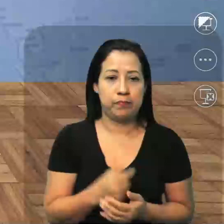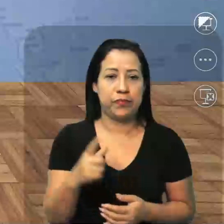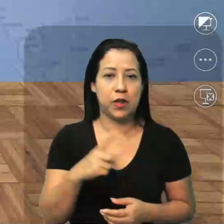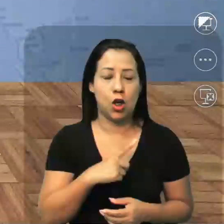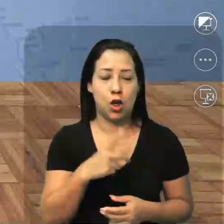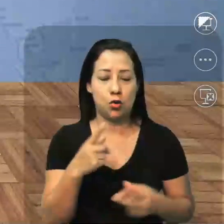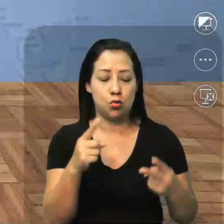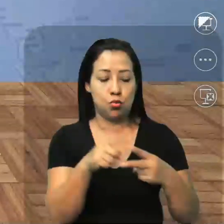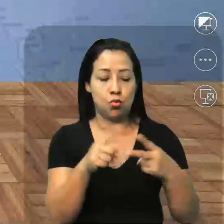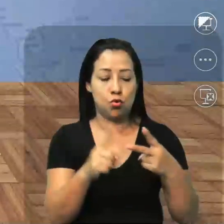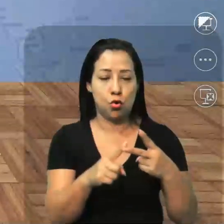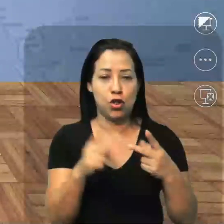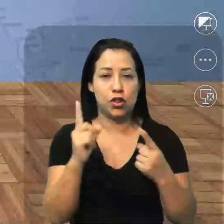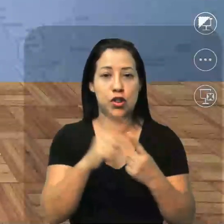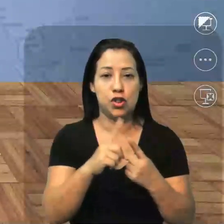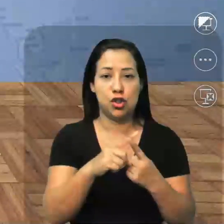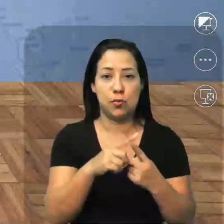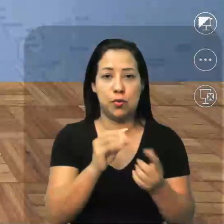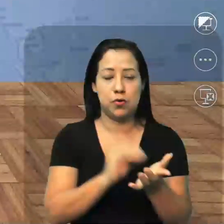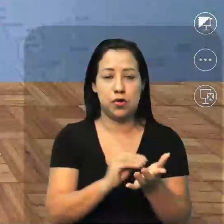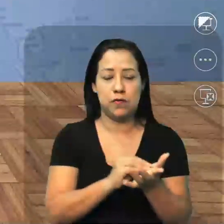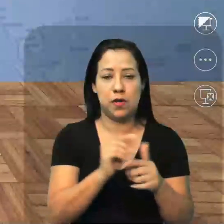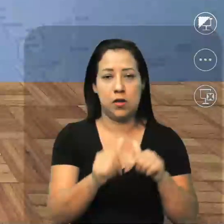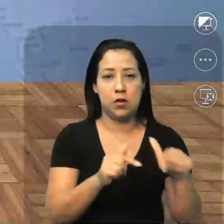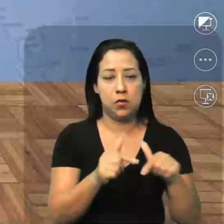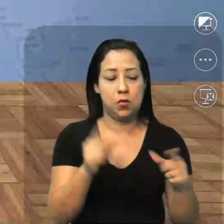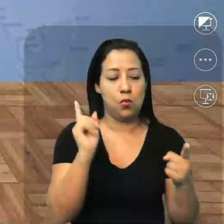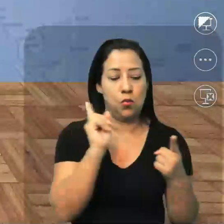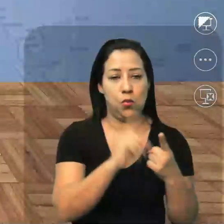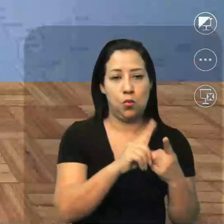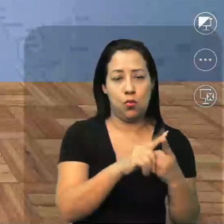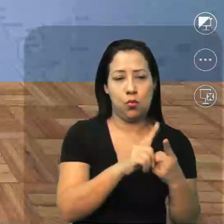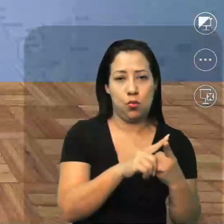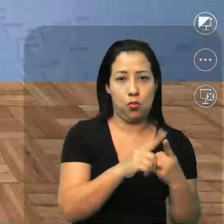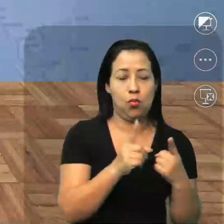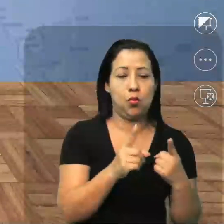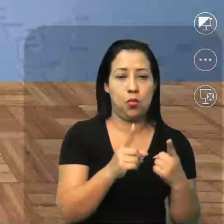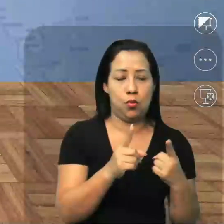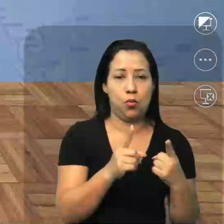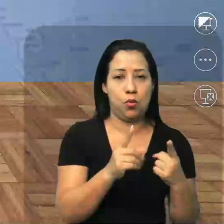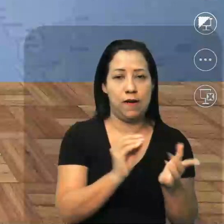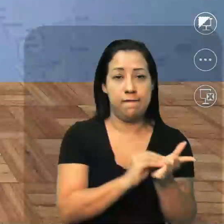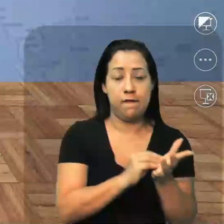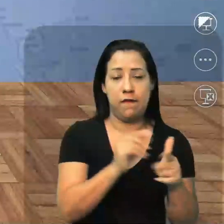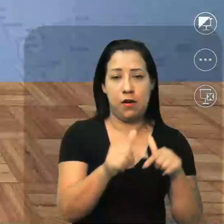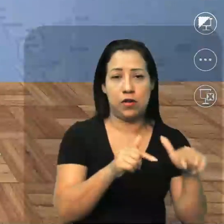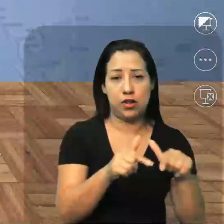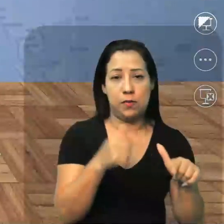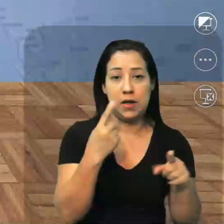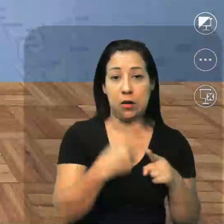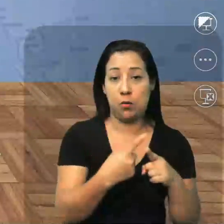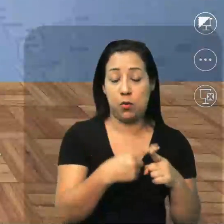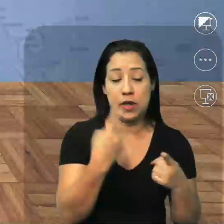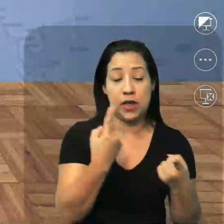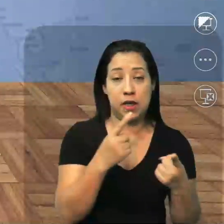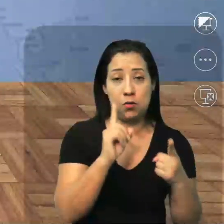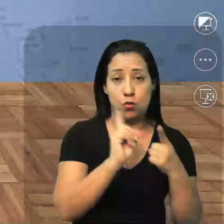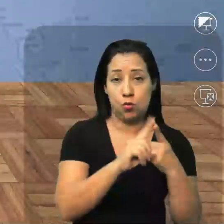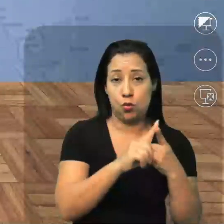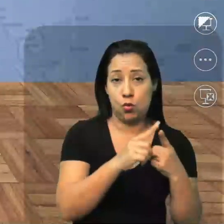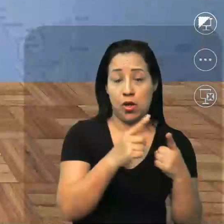tipos de desemprego. O desemprego provocado por crises econômicas, que recebe o